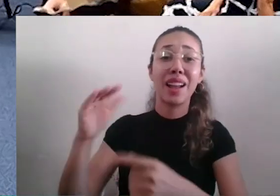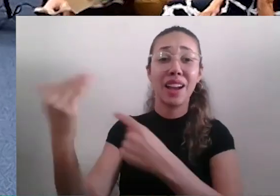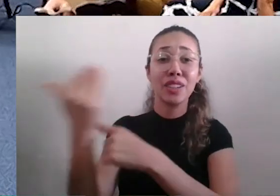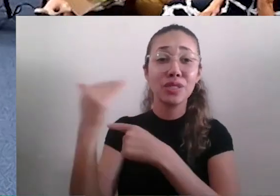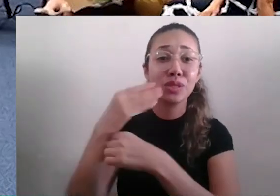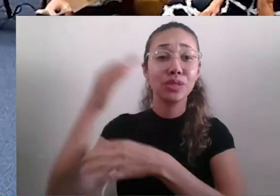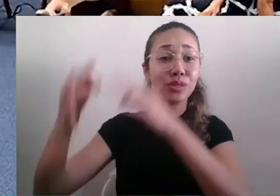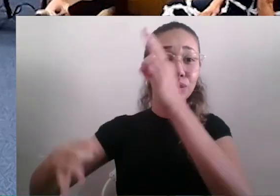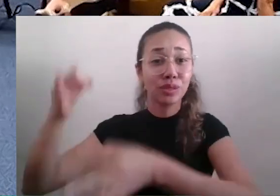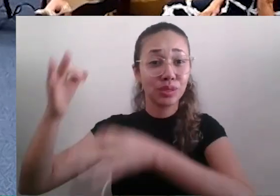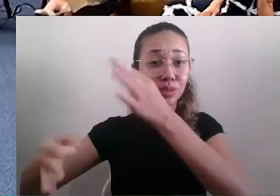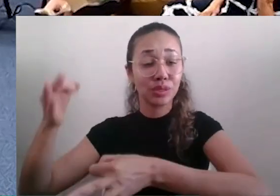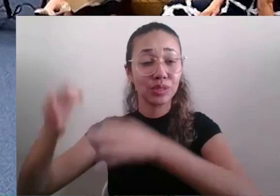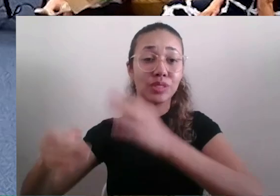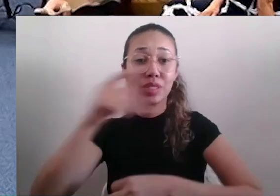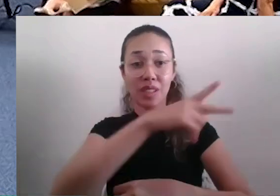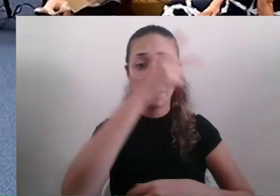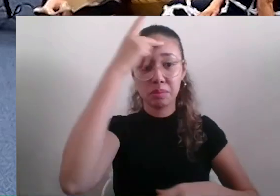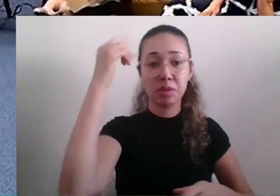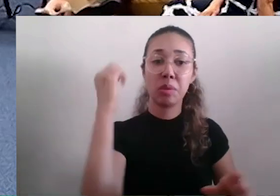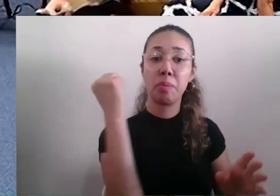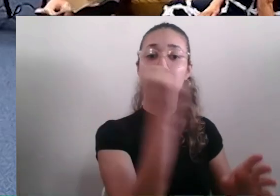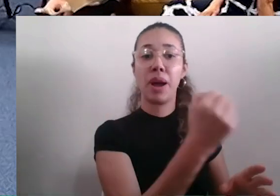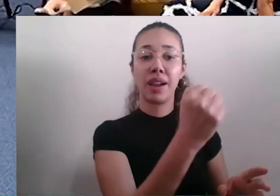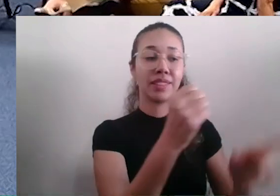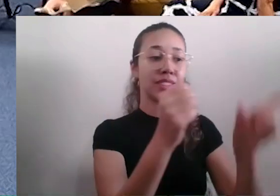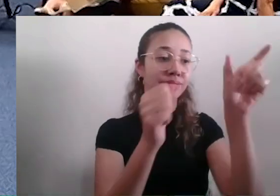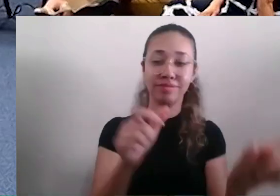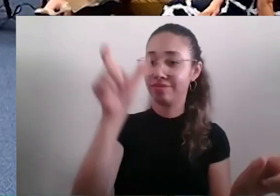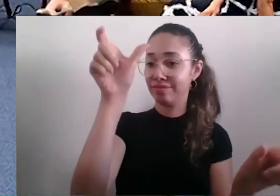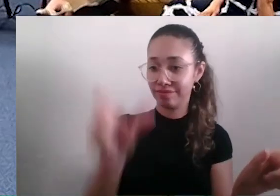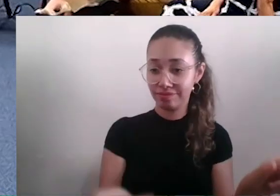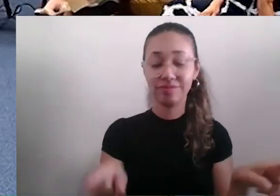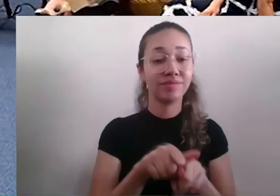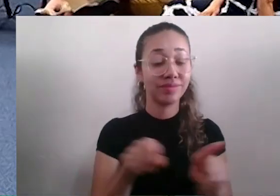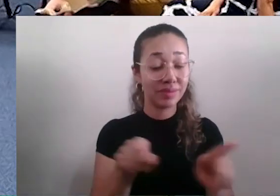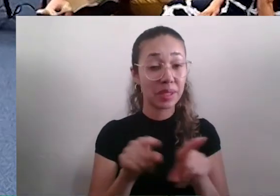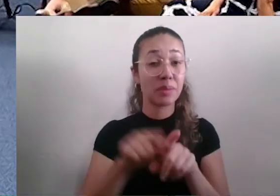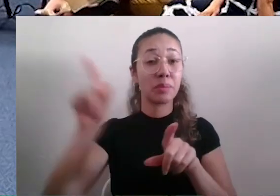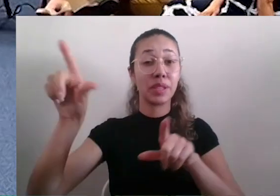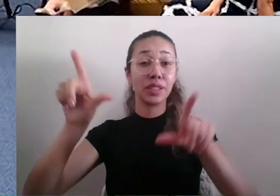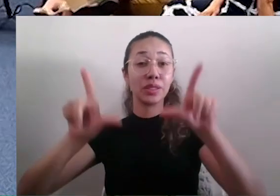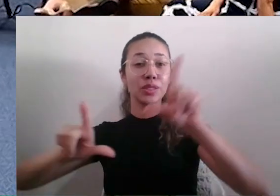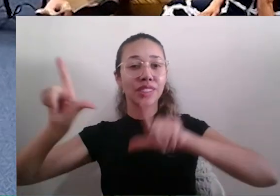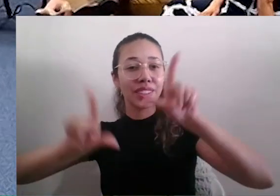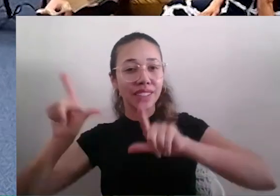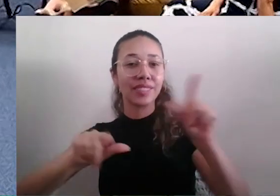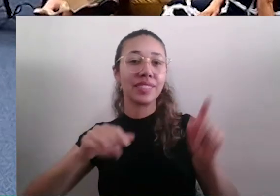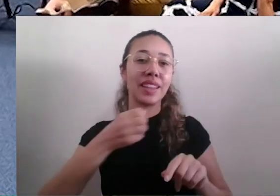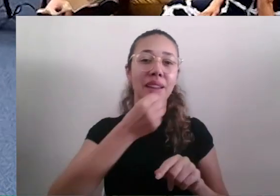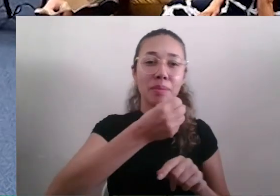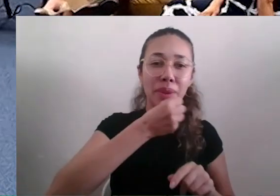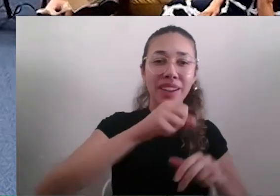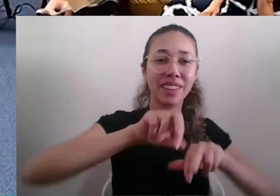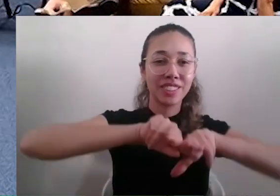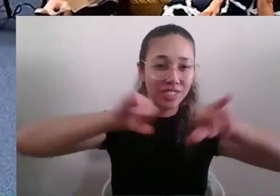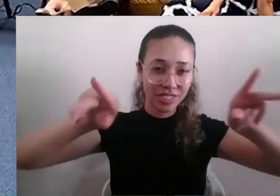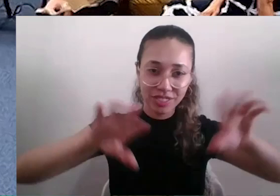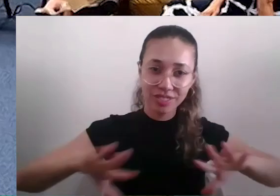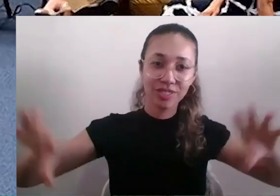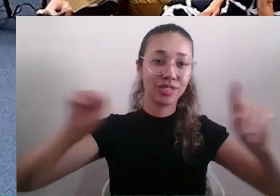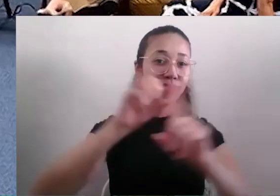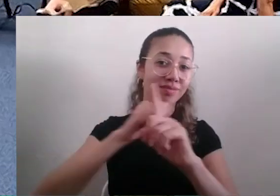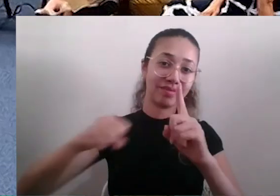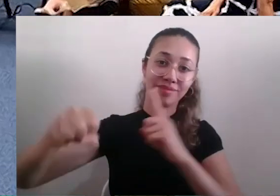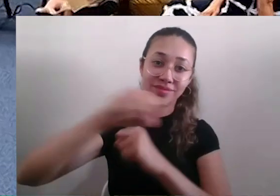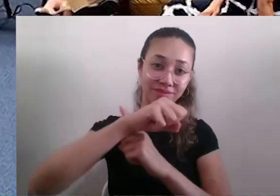a vítima e o e o agressor que bate na própria imprensa na sociedade e em tudo o que que tá em volta daquela